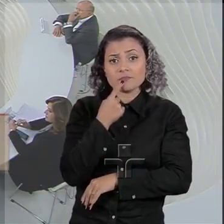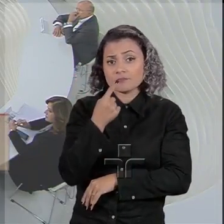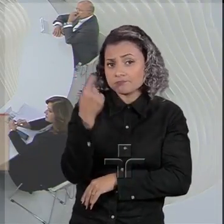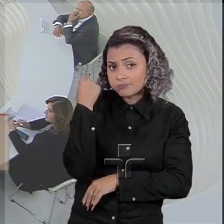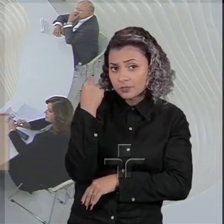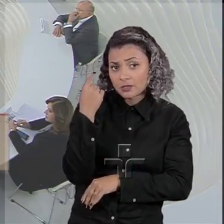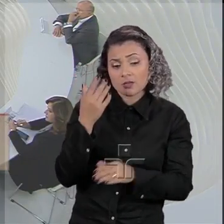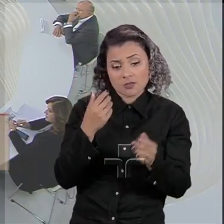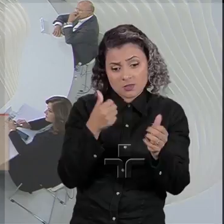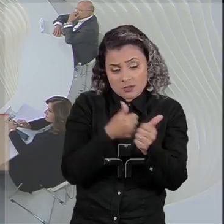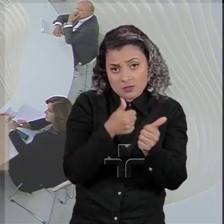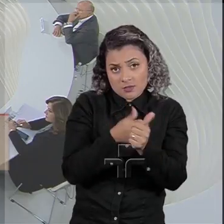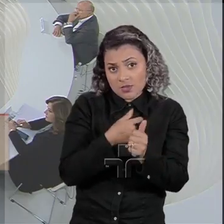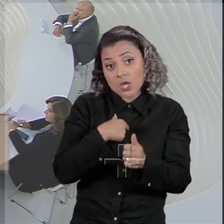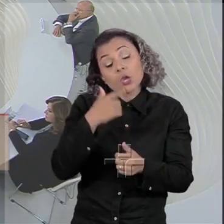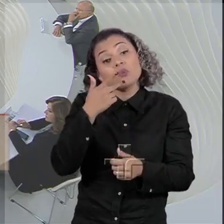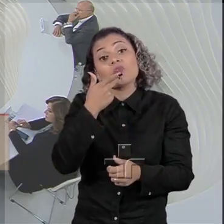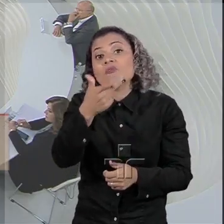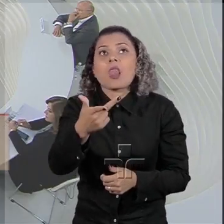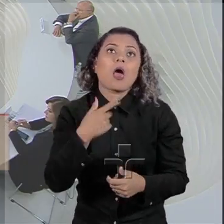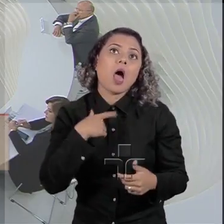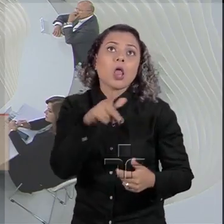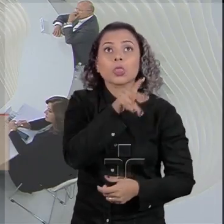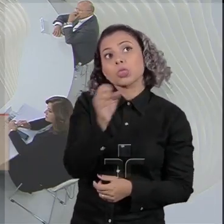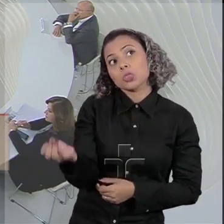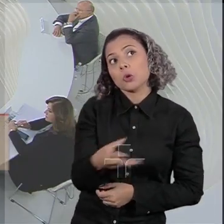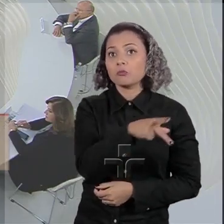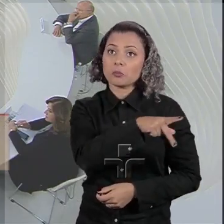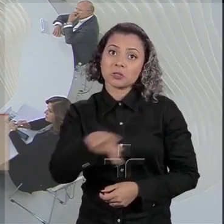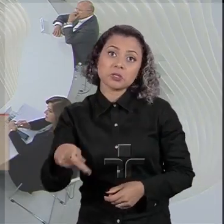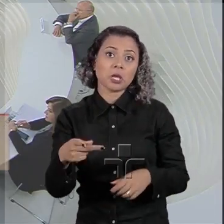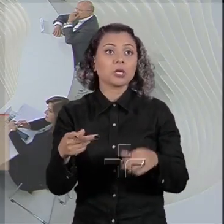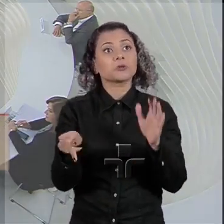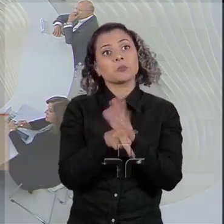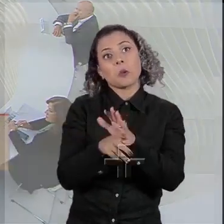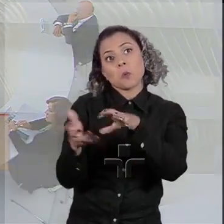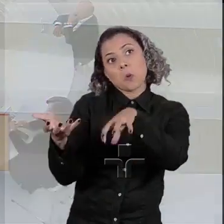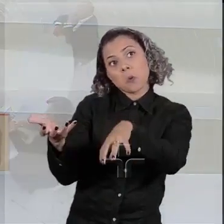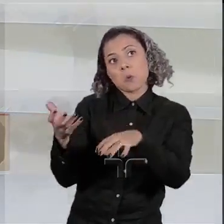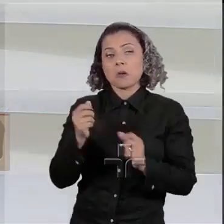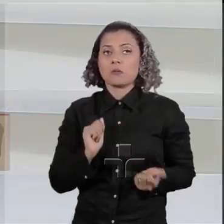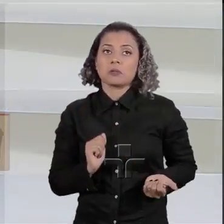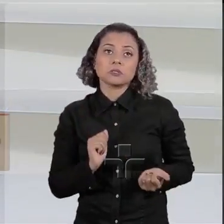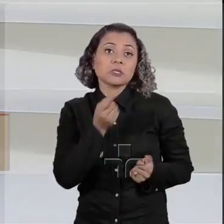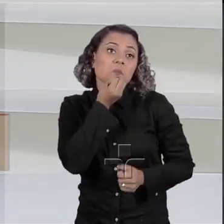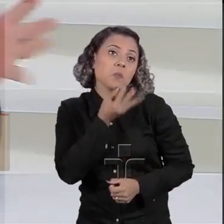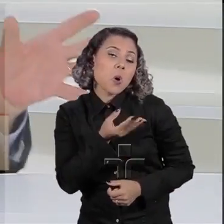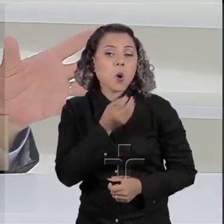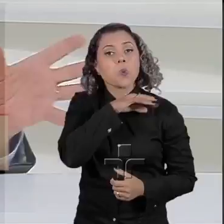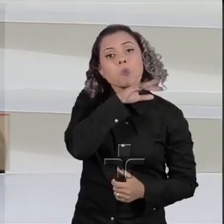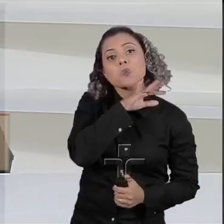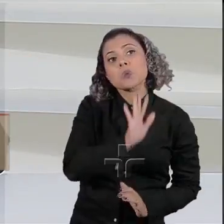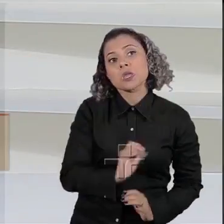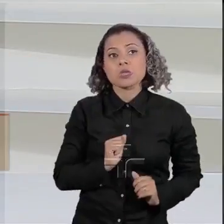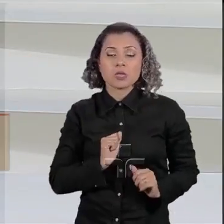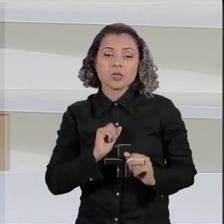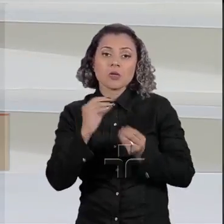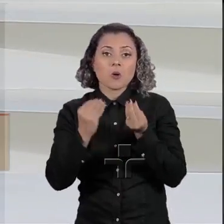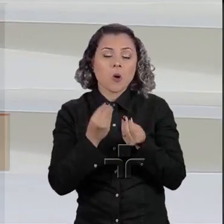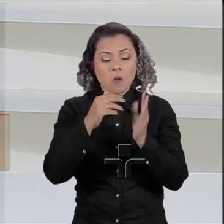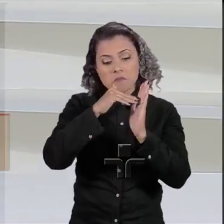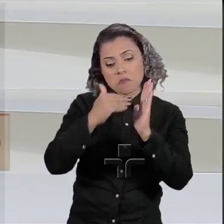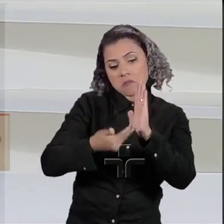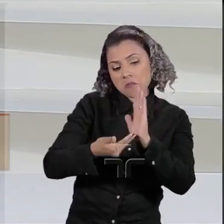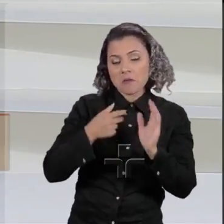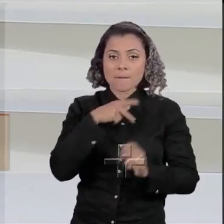o resultado da eleição do novo presidente do Congresso, se isso foi bom, foi ruim, se a maneira como aconteceu foi boa ou foi